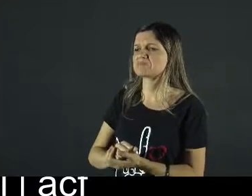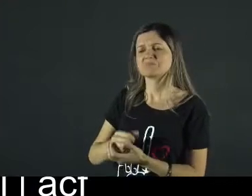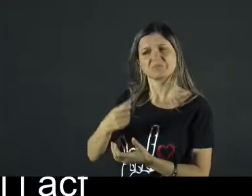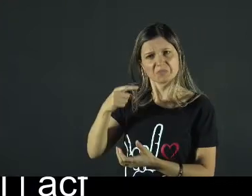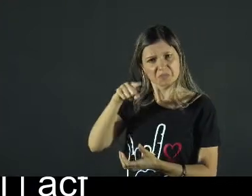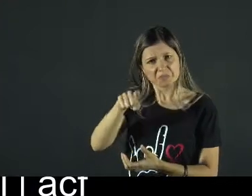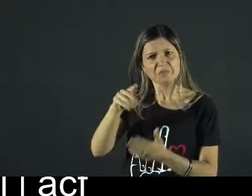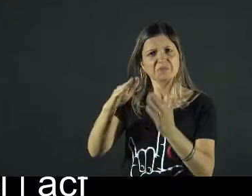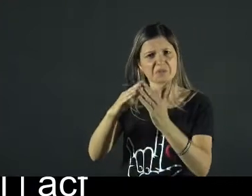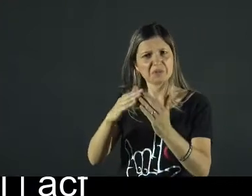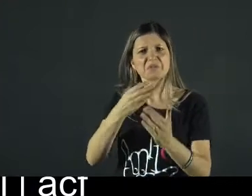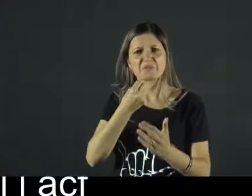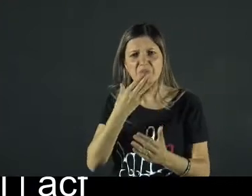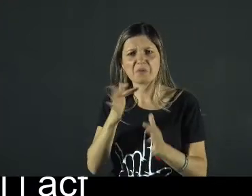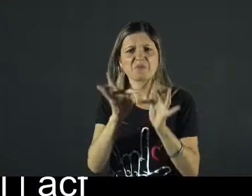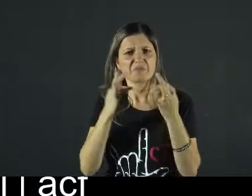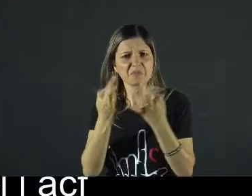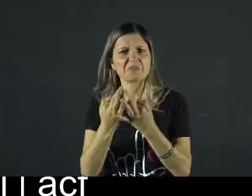Vai bem com o teu filho?